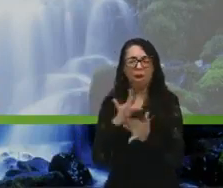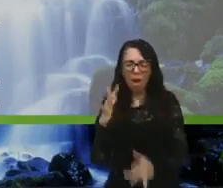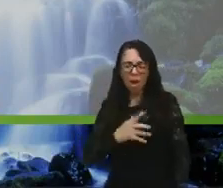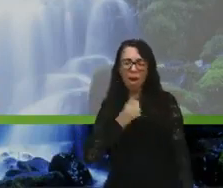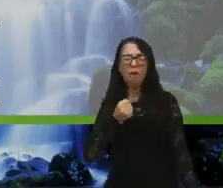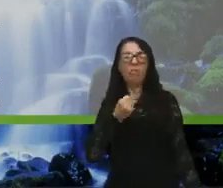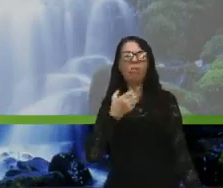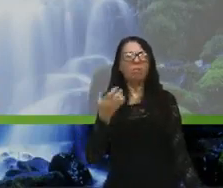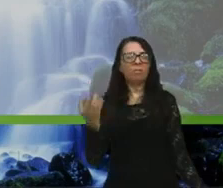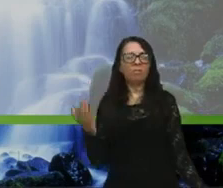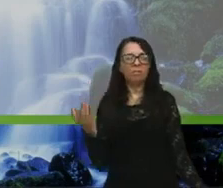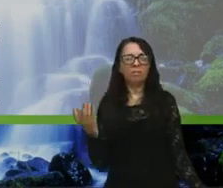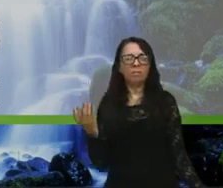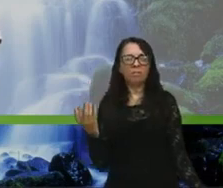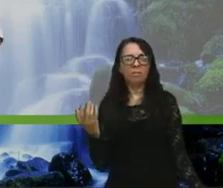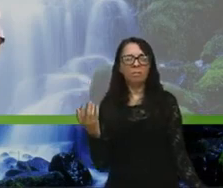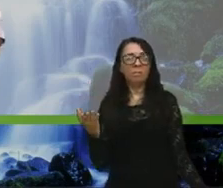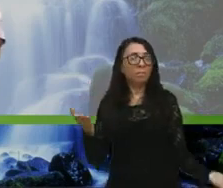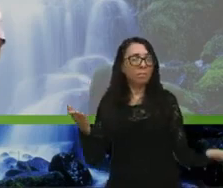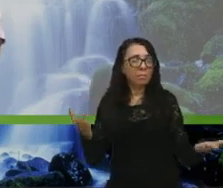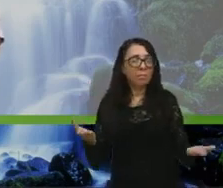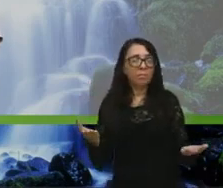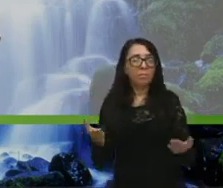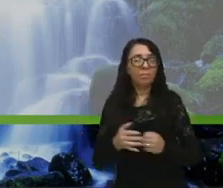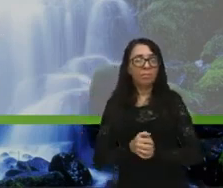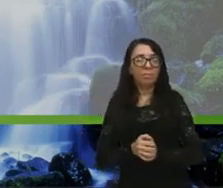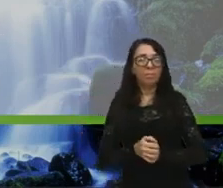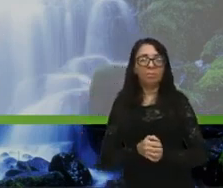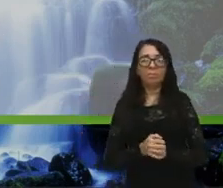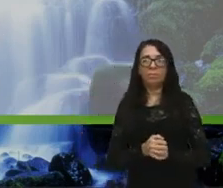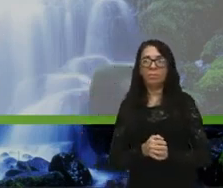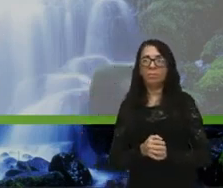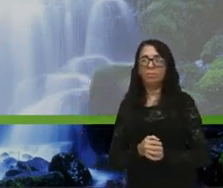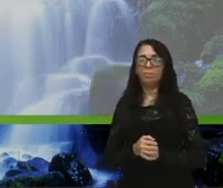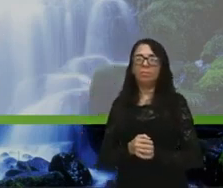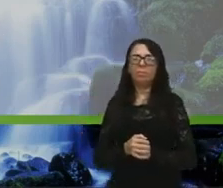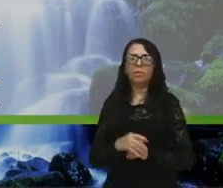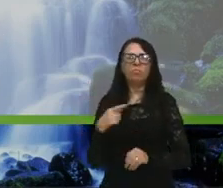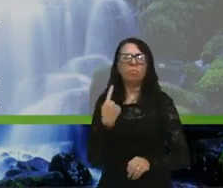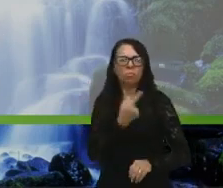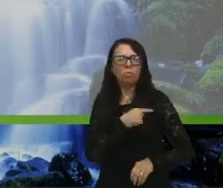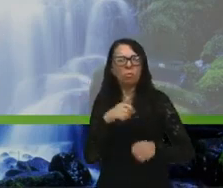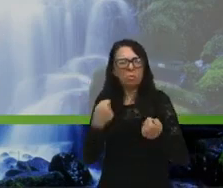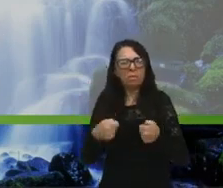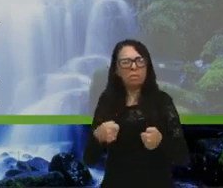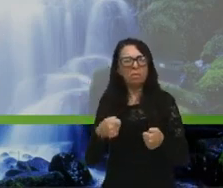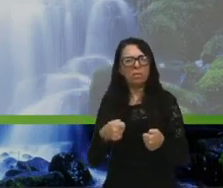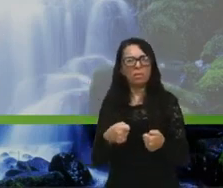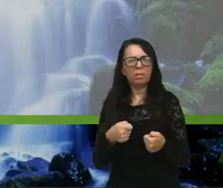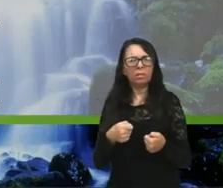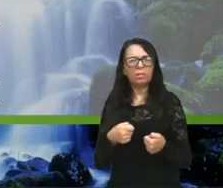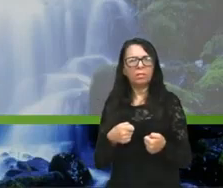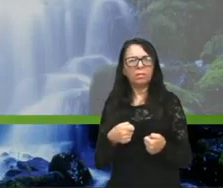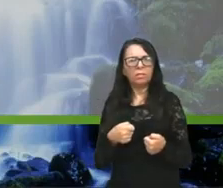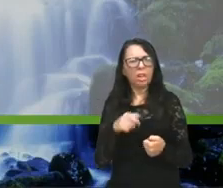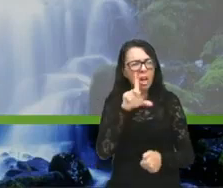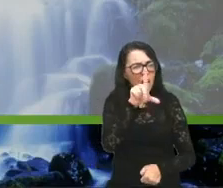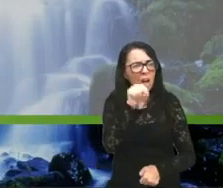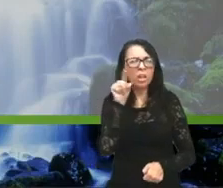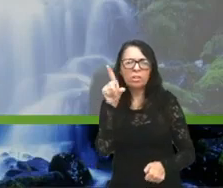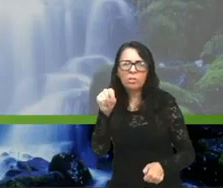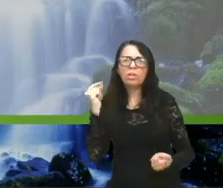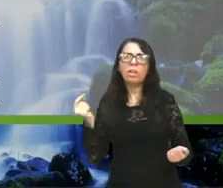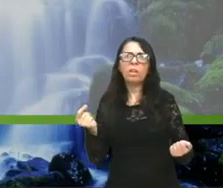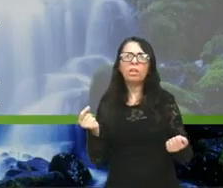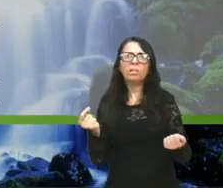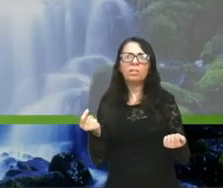praticam uma vida piedosa não vivem em busca de satisfação de desejos e de ambições da alma. Os